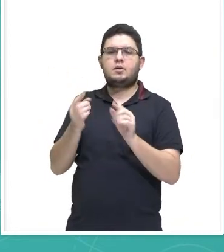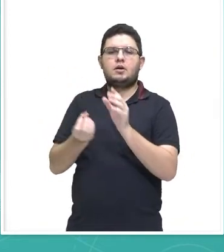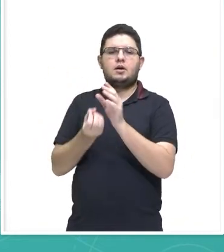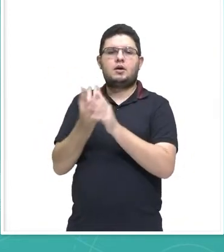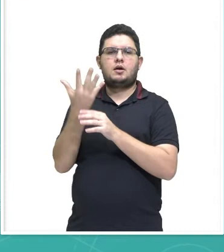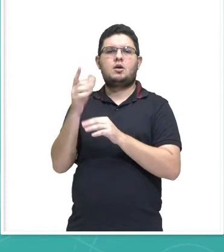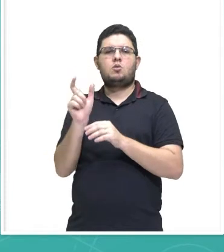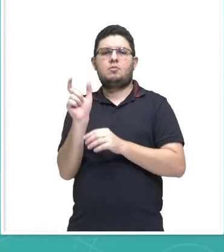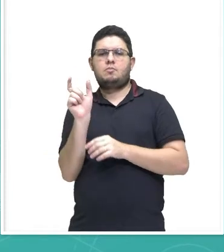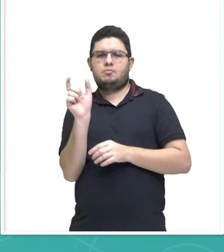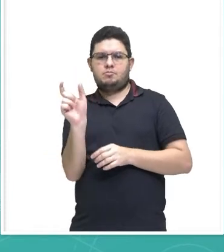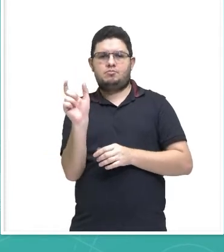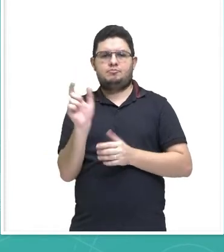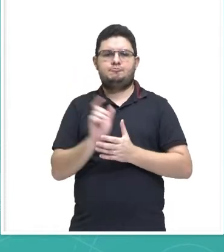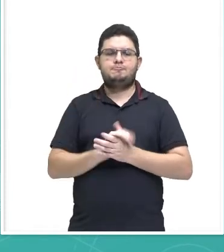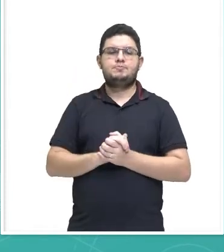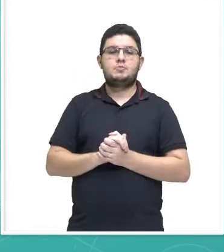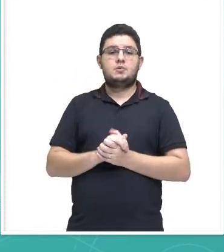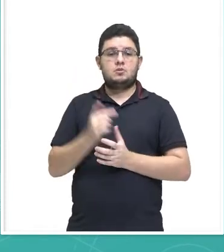uma palavra grande, ó.